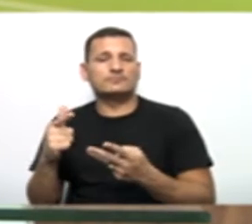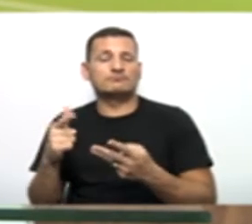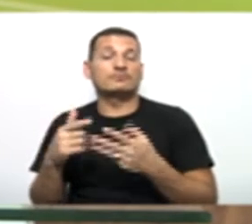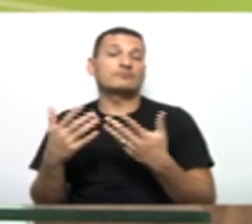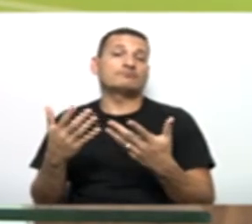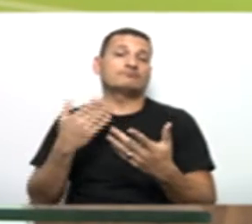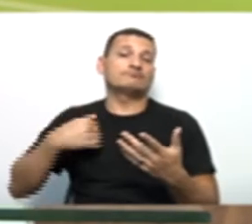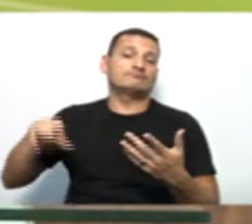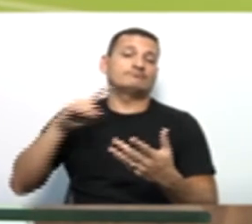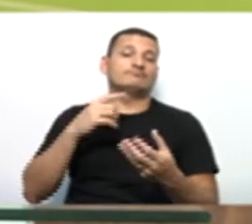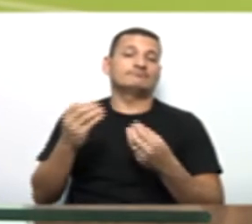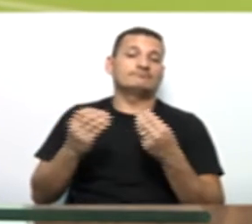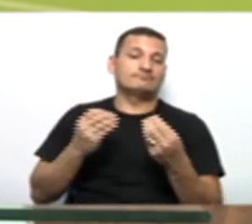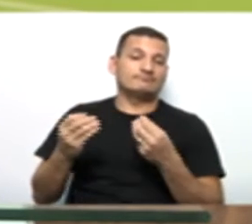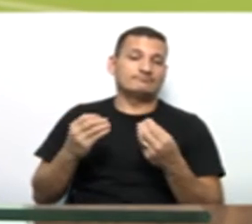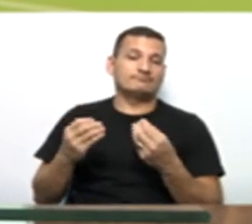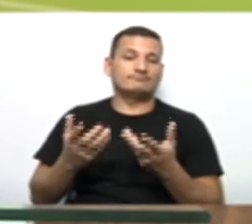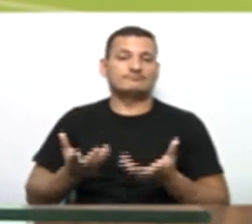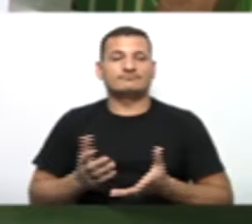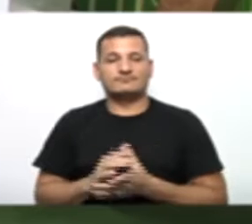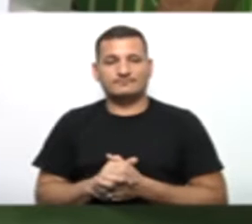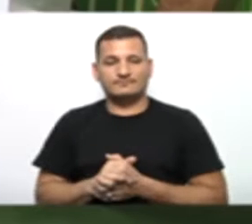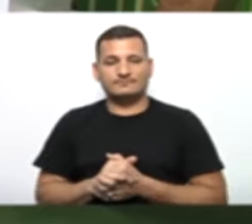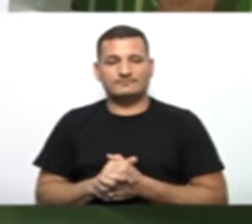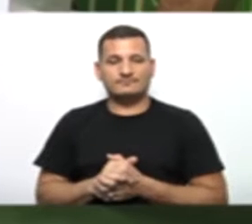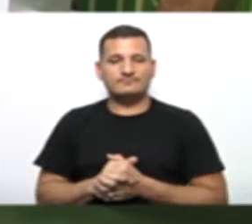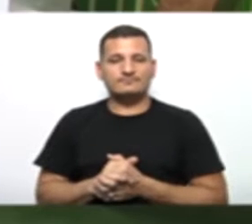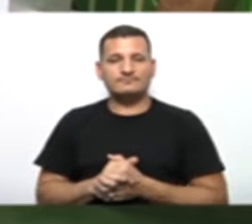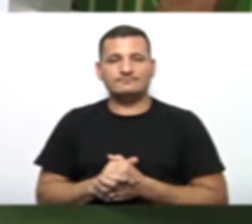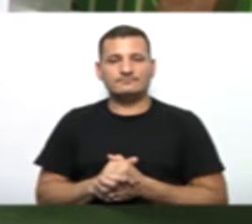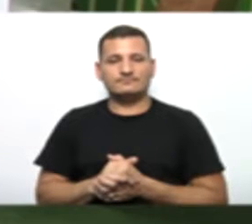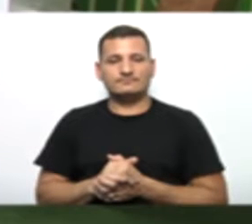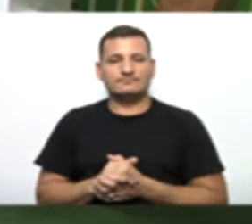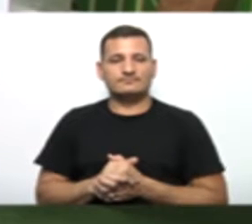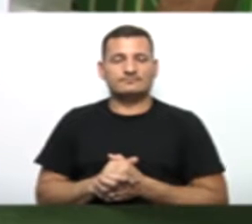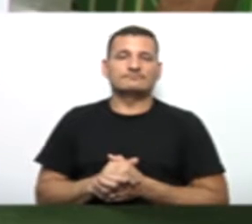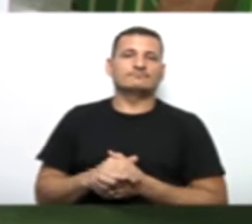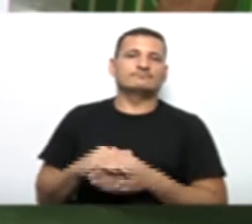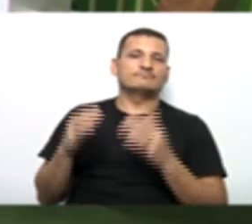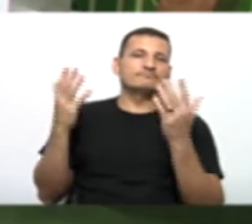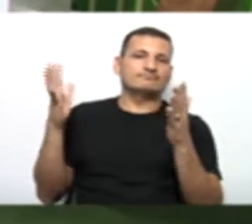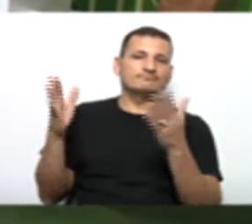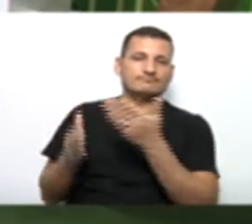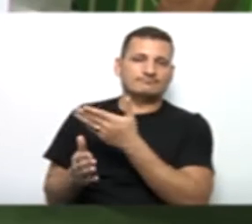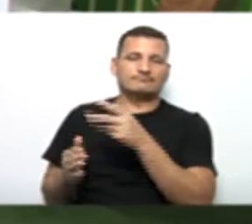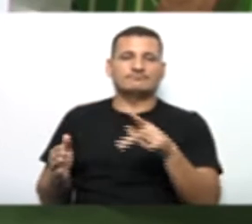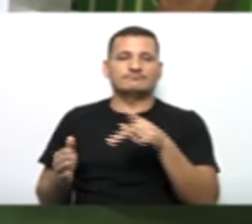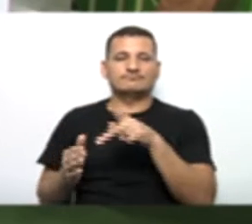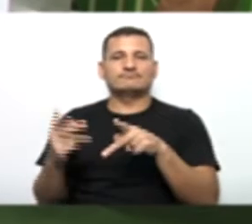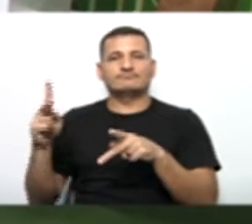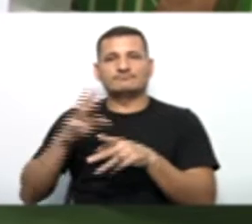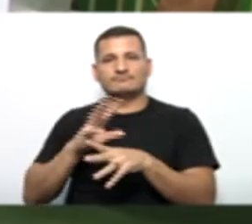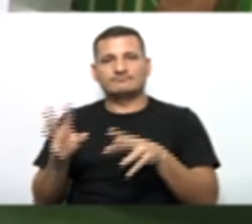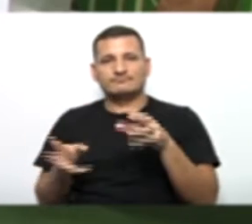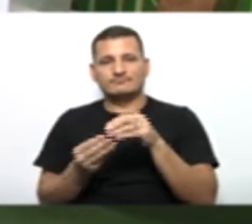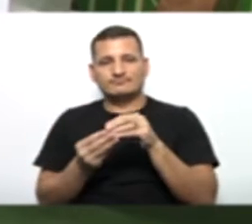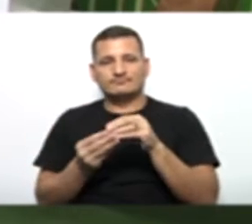ficar? Não é isso, professor? Isso mesmo, professora. Parabéns pelos acréscimos, pelas